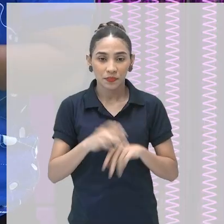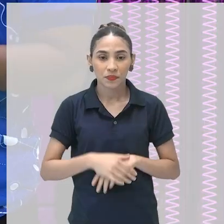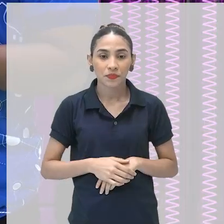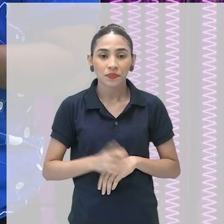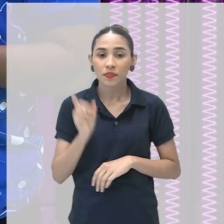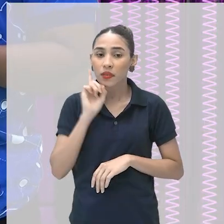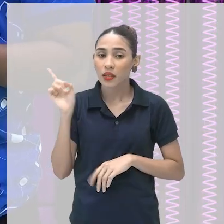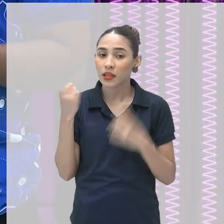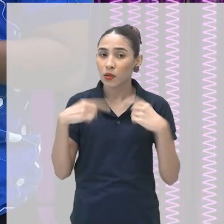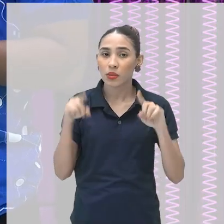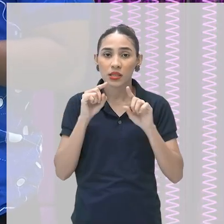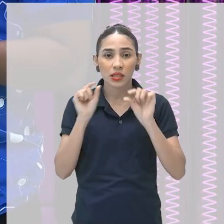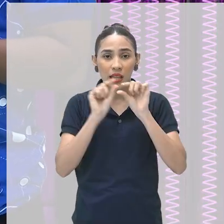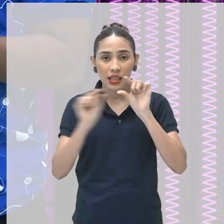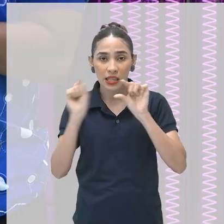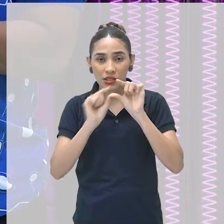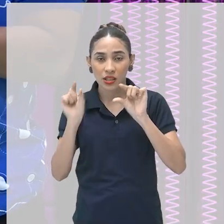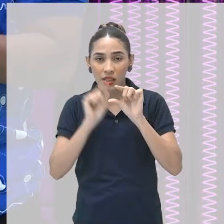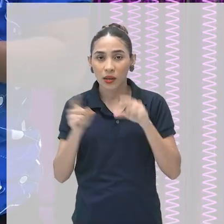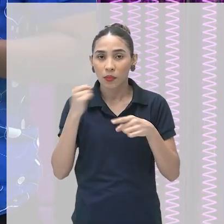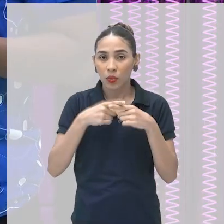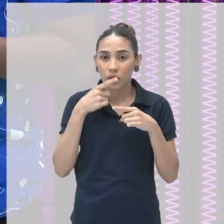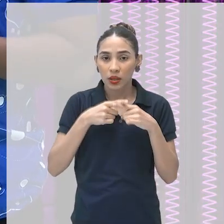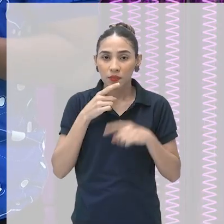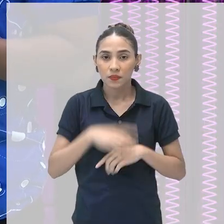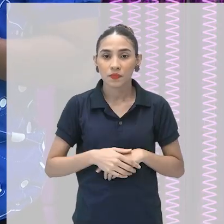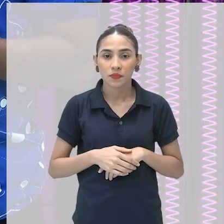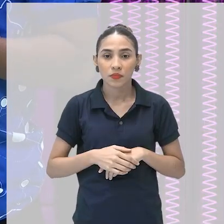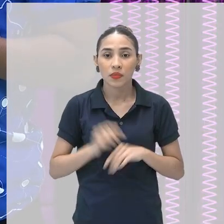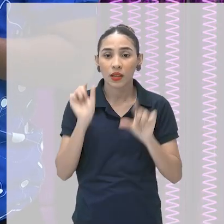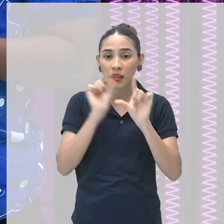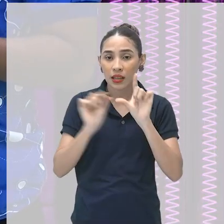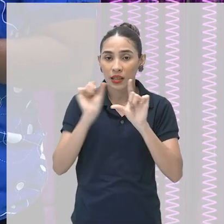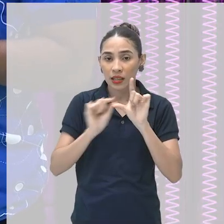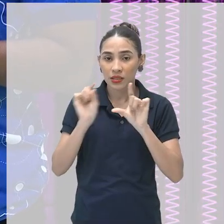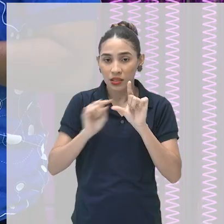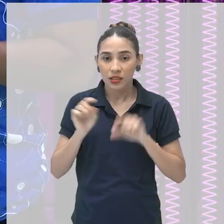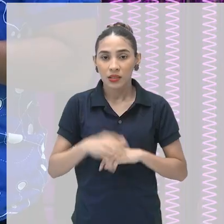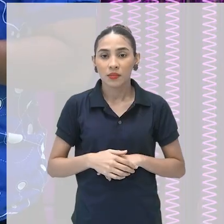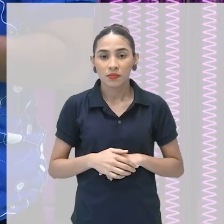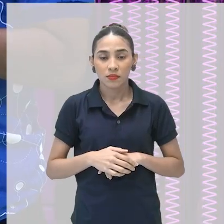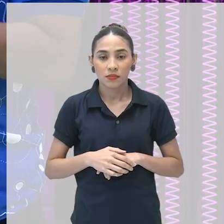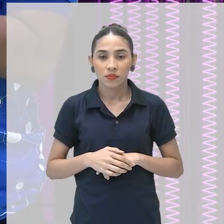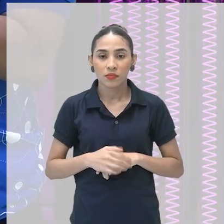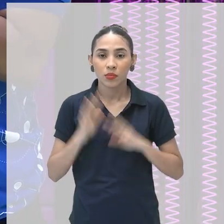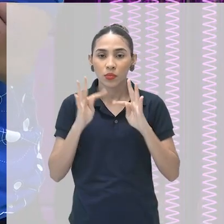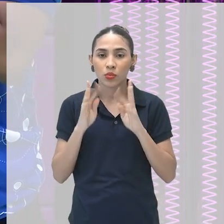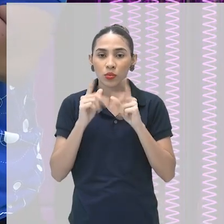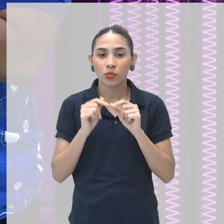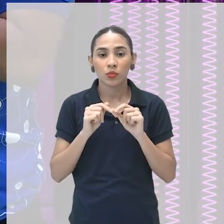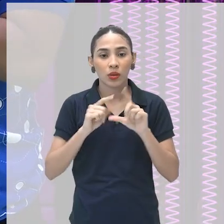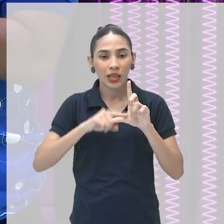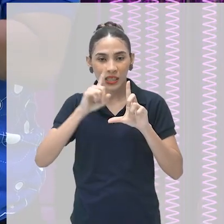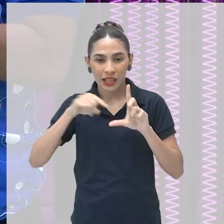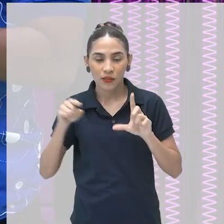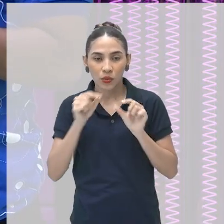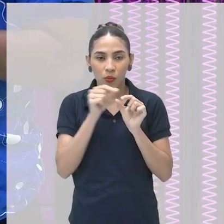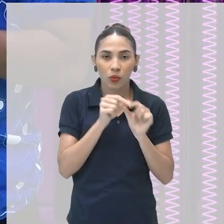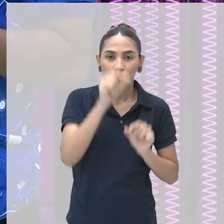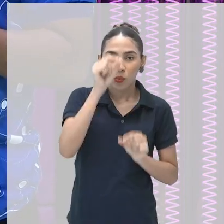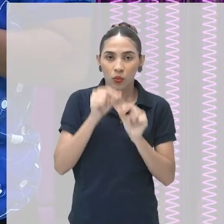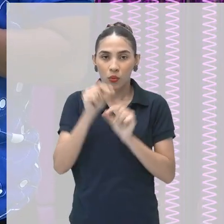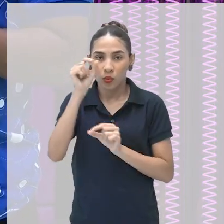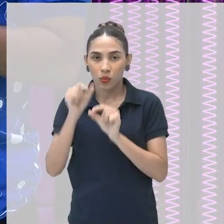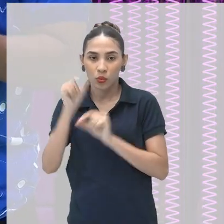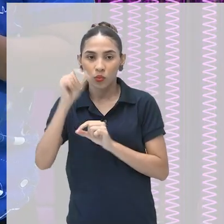Aqui eu não precisei de uma legenda, por quê? Porque as legendas aqui, como é um gráfico de colunas, e